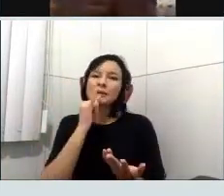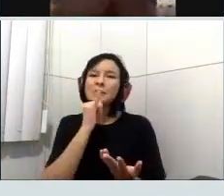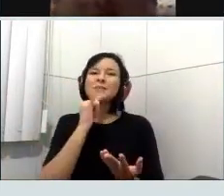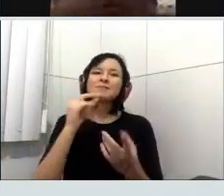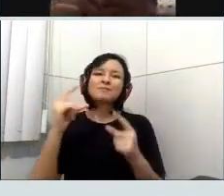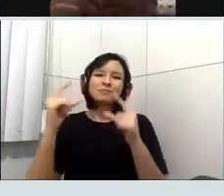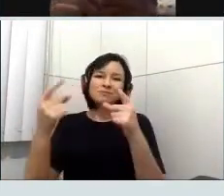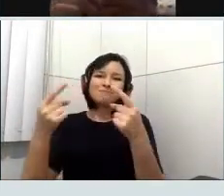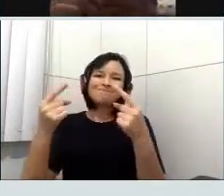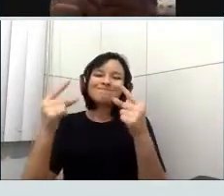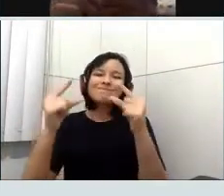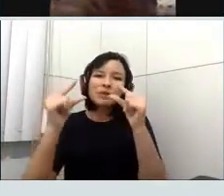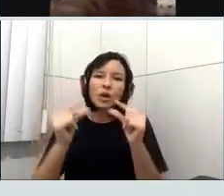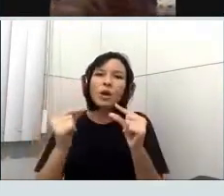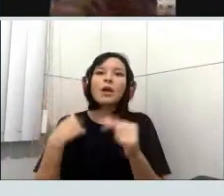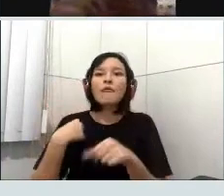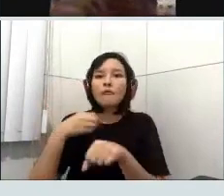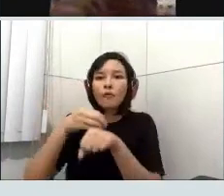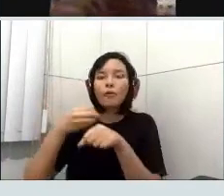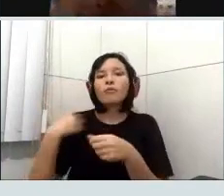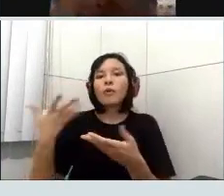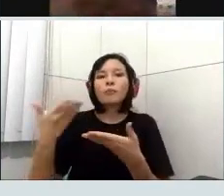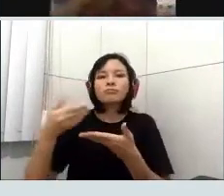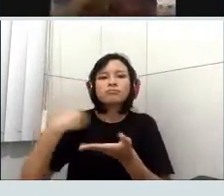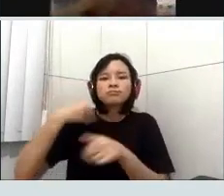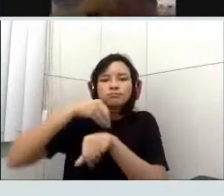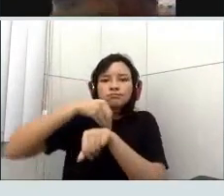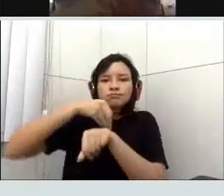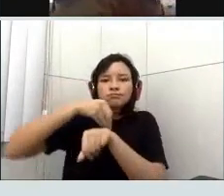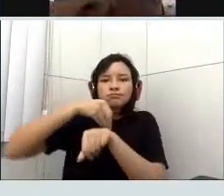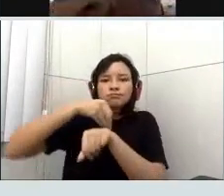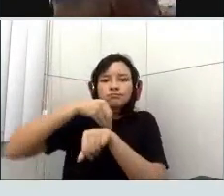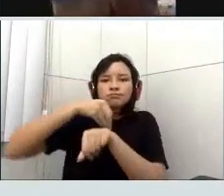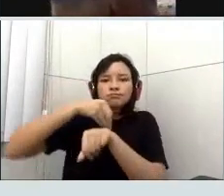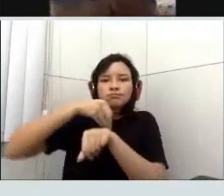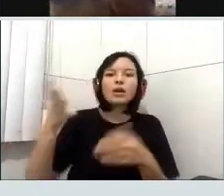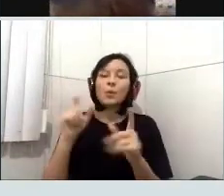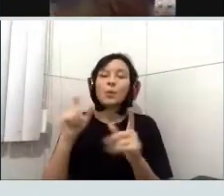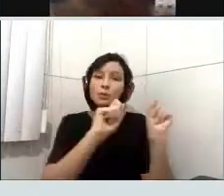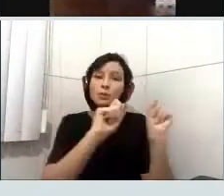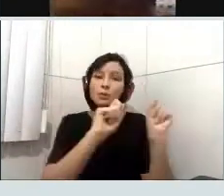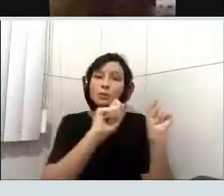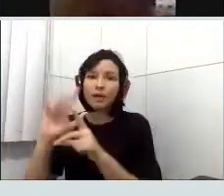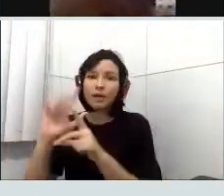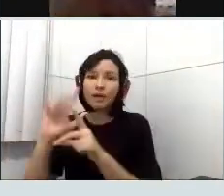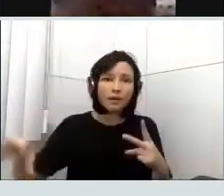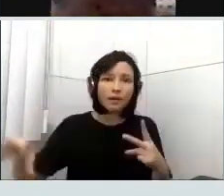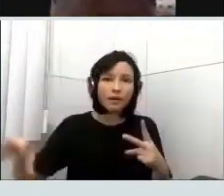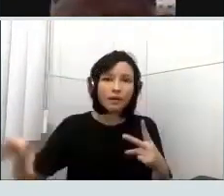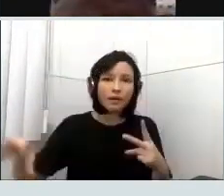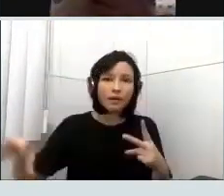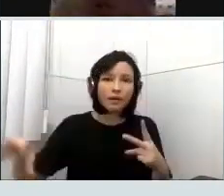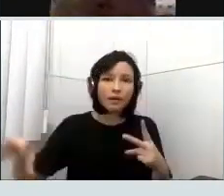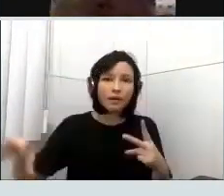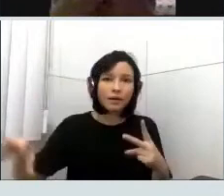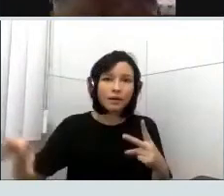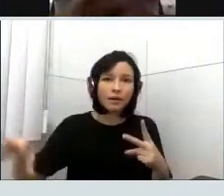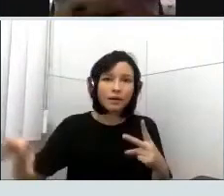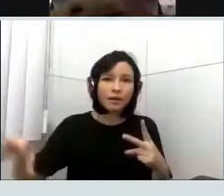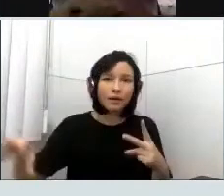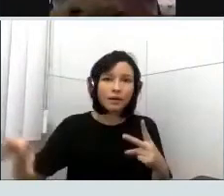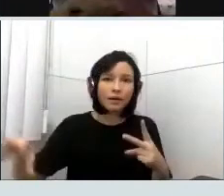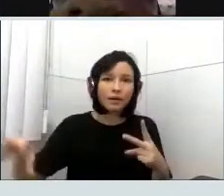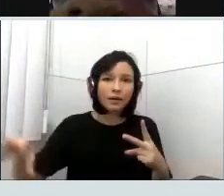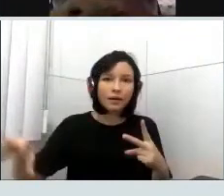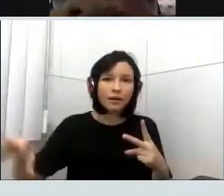vou compartilhar logo o slide, a cartilha do participante e vou colocar logo o tema da redação, porque eu sempre que termino a aula, eu faço logo